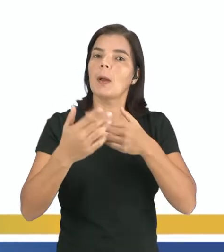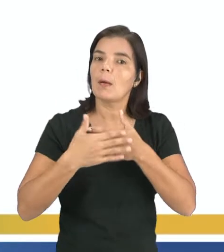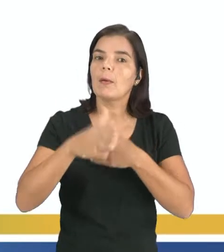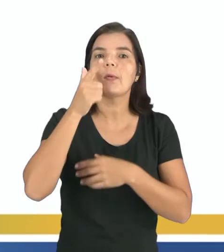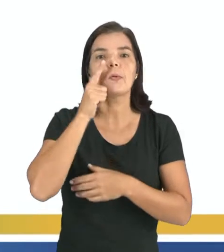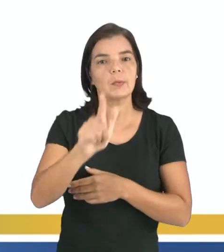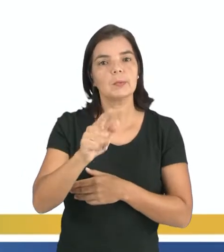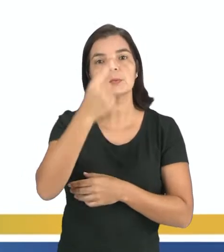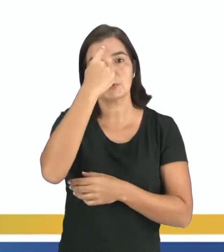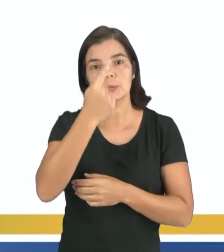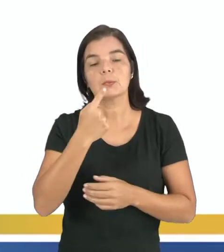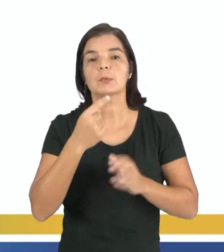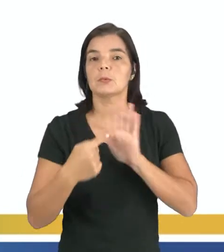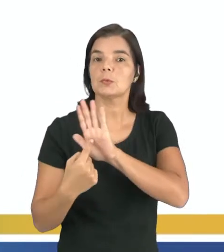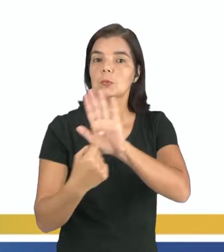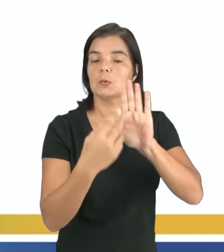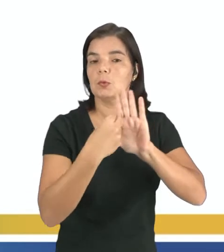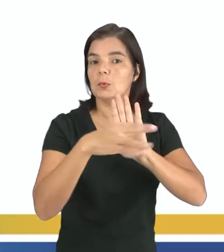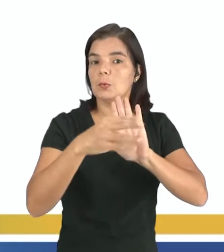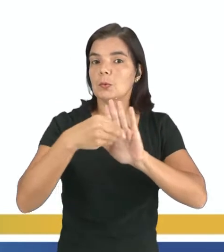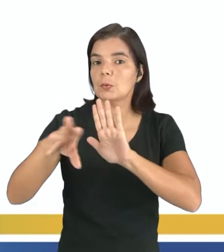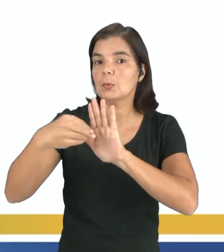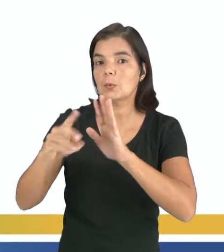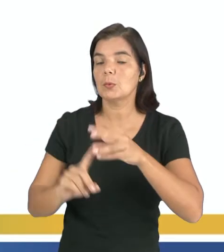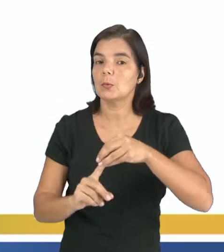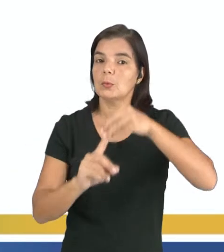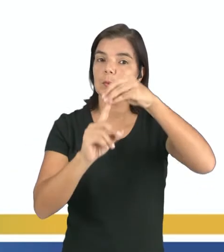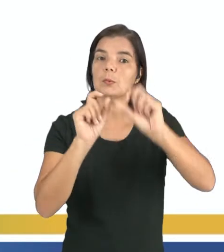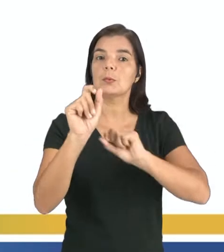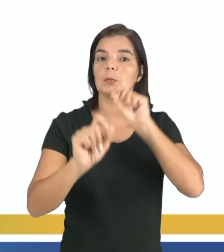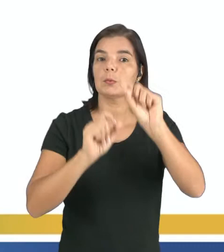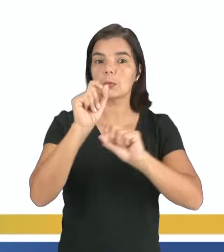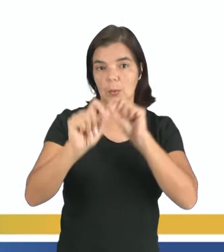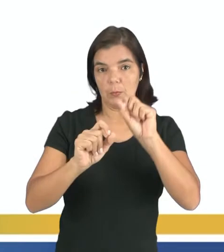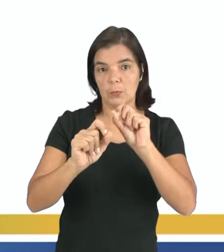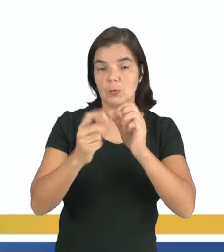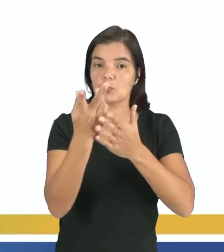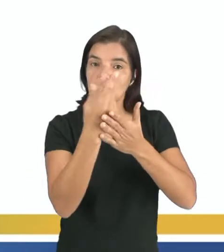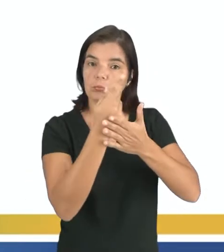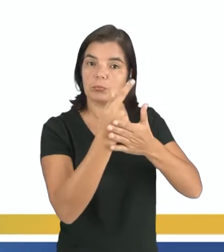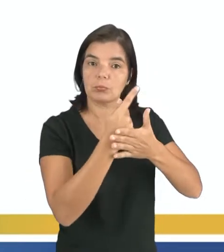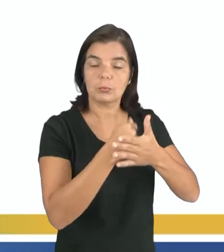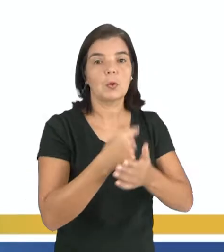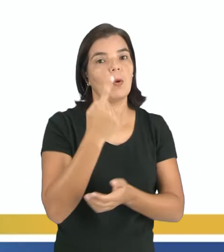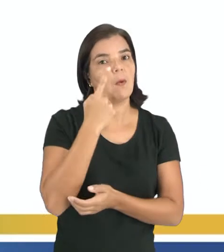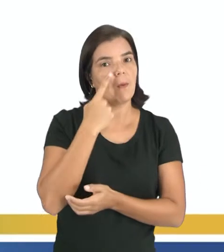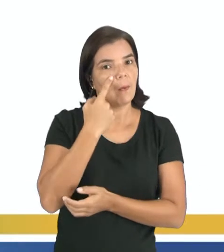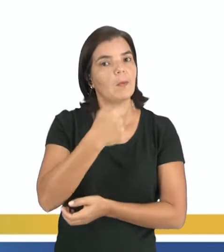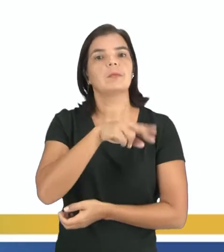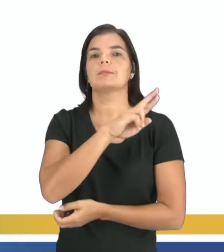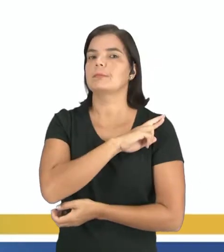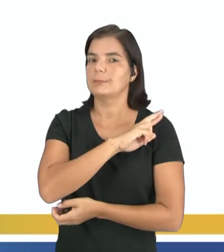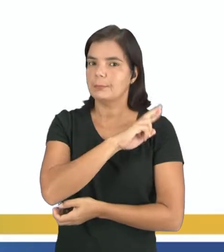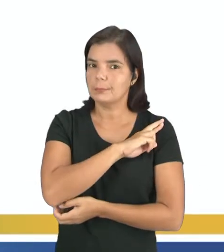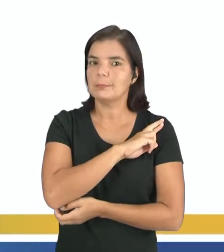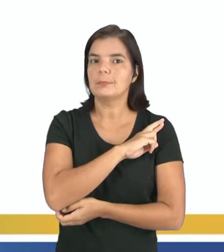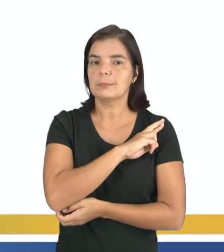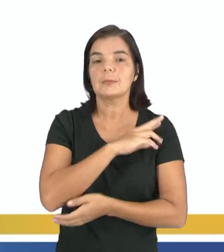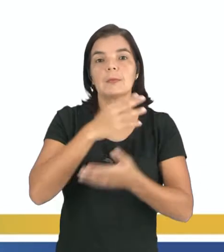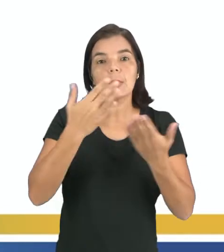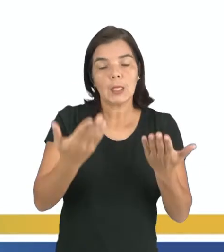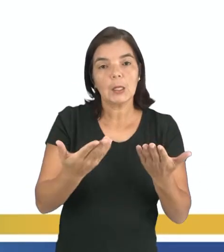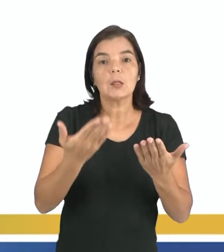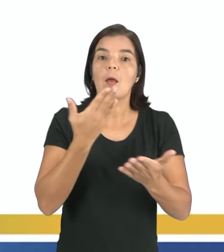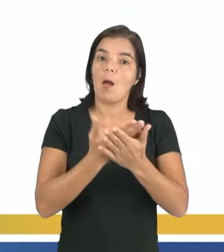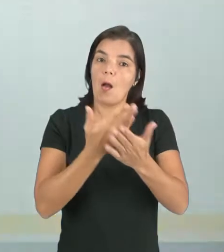conseguir retratar e transmitir a mensagem em um único quadro de elementos gráficos. Olha quanta responsabilidade. Retomando um